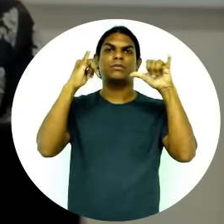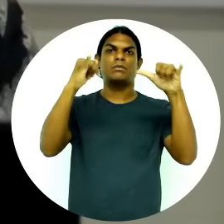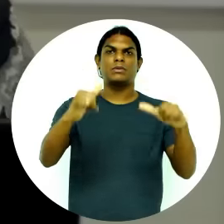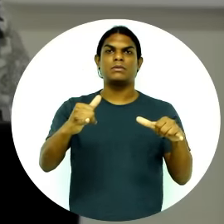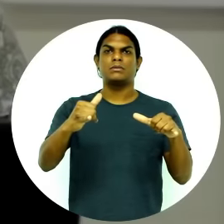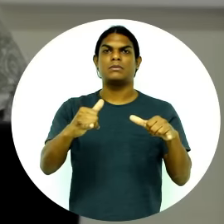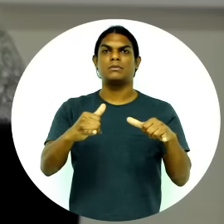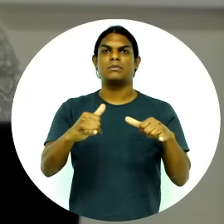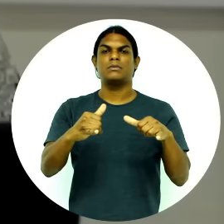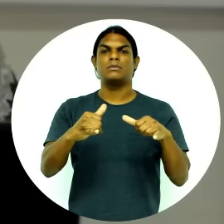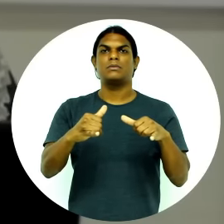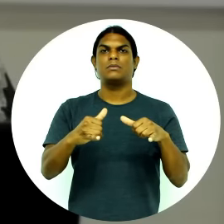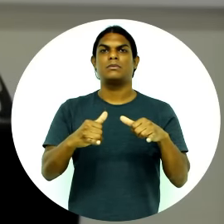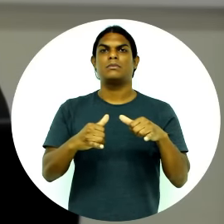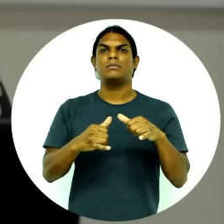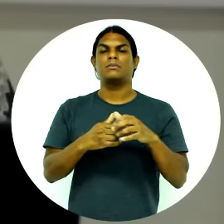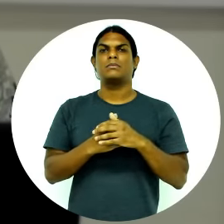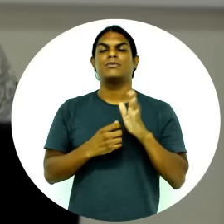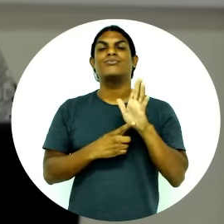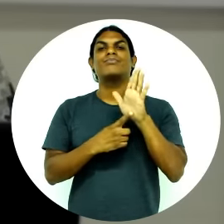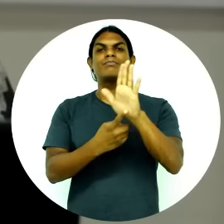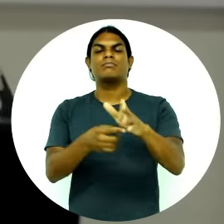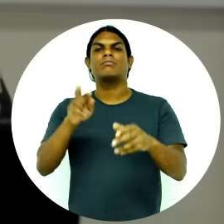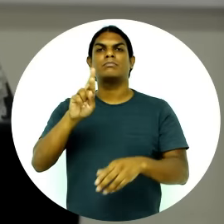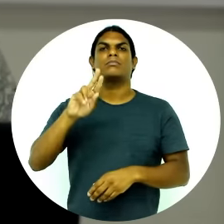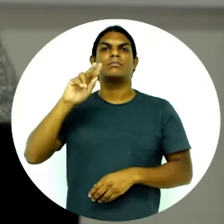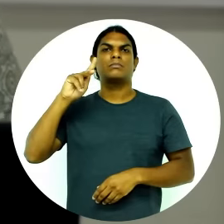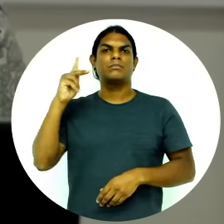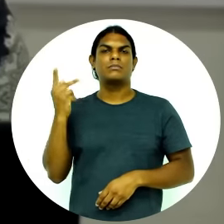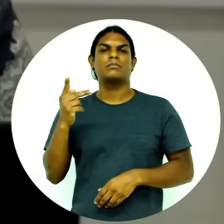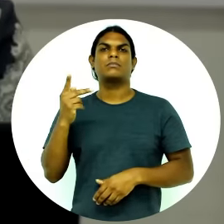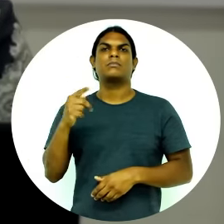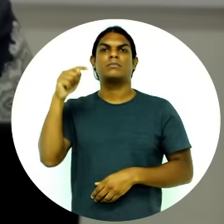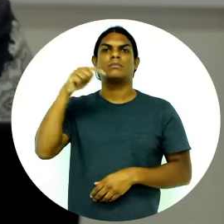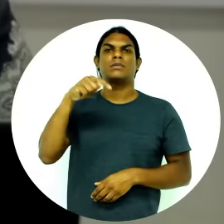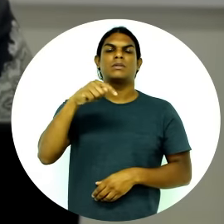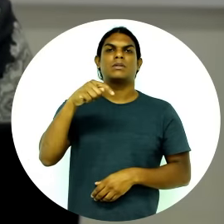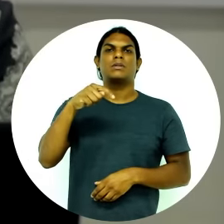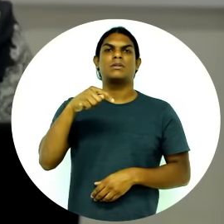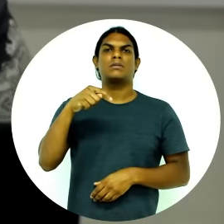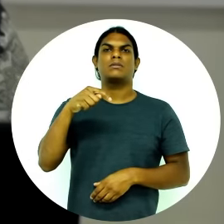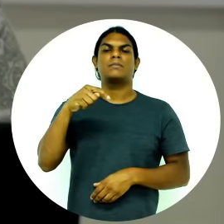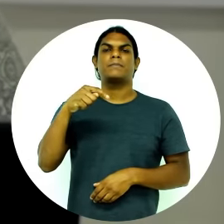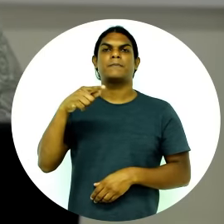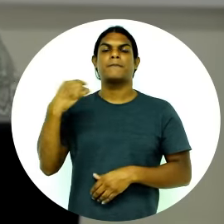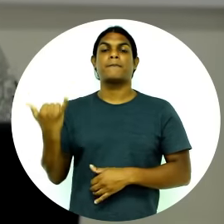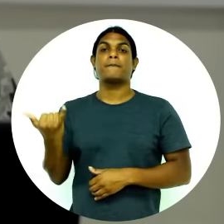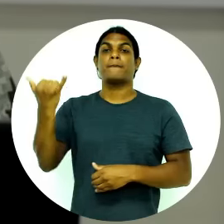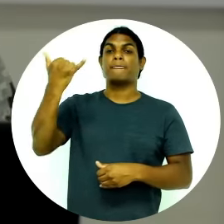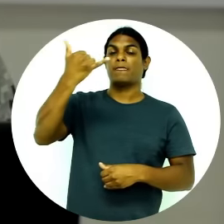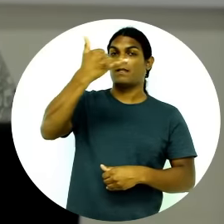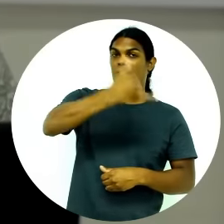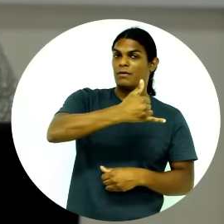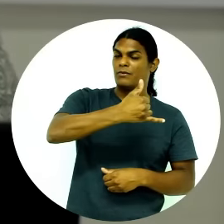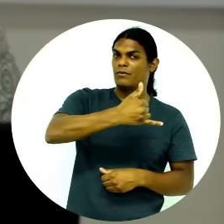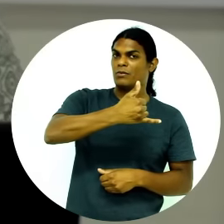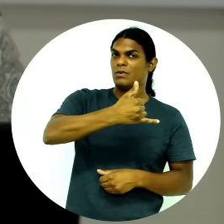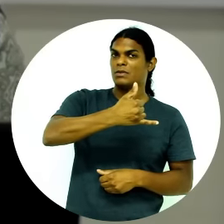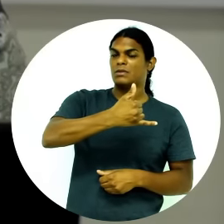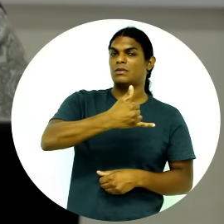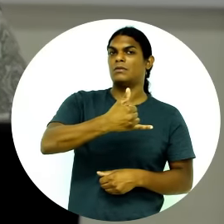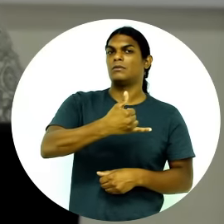atividades? Para que ela consiga responder sobre a avaliação de desempenho dessas pessoas, o RH